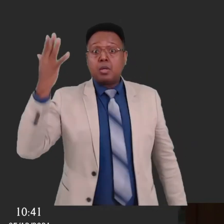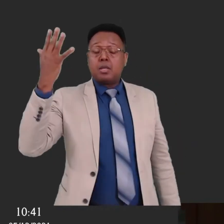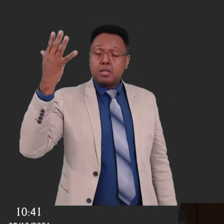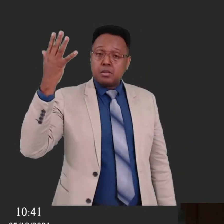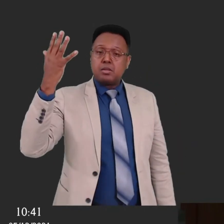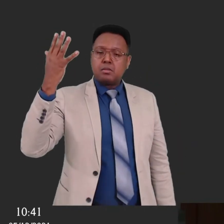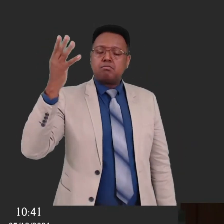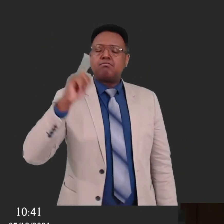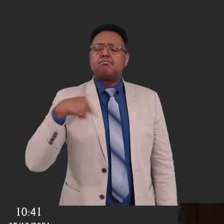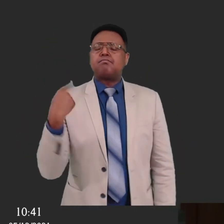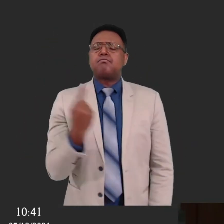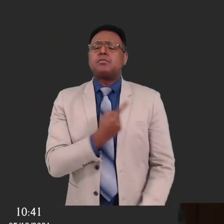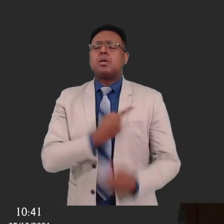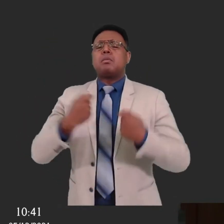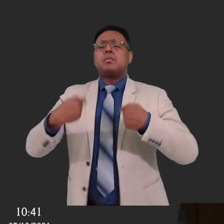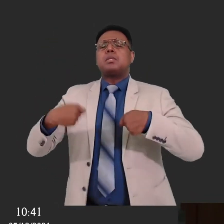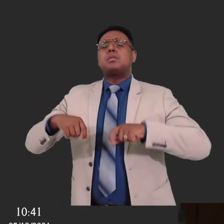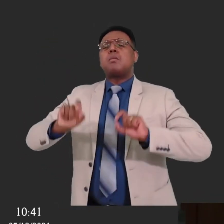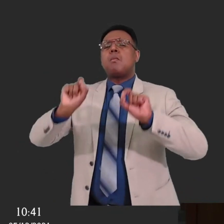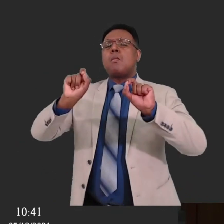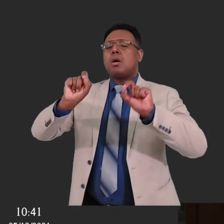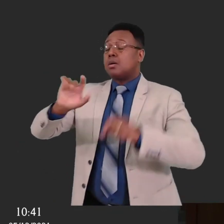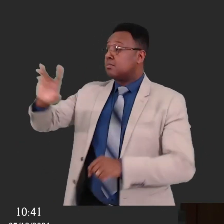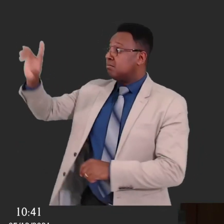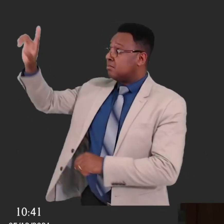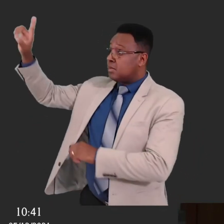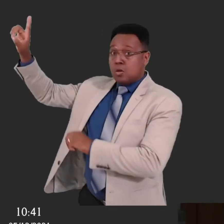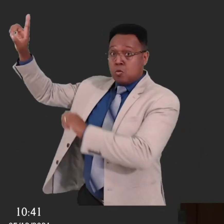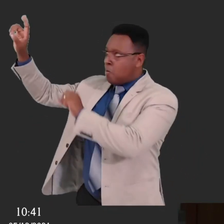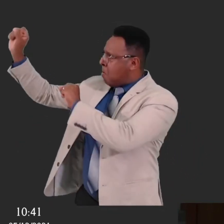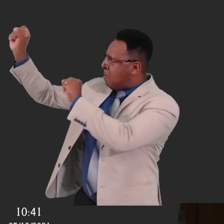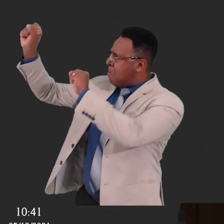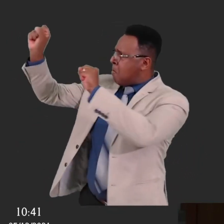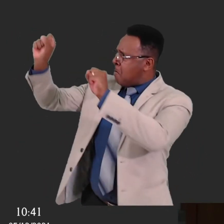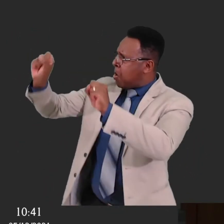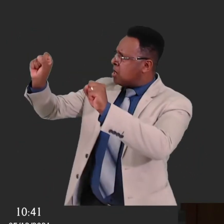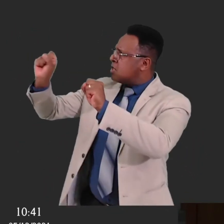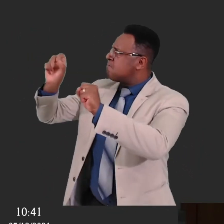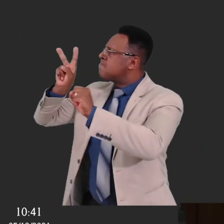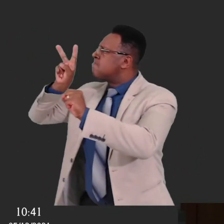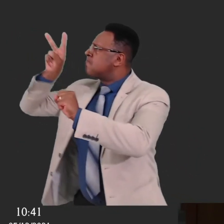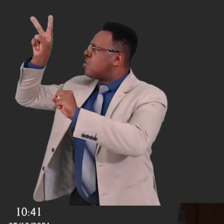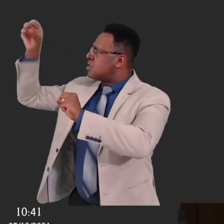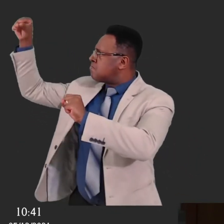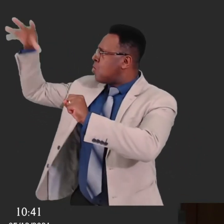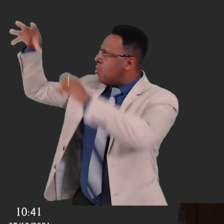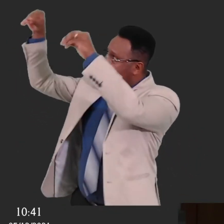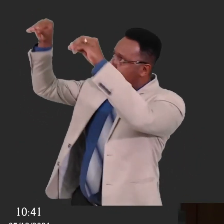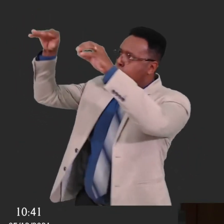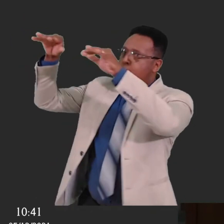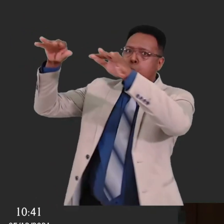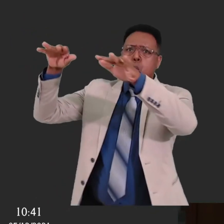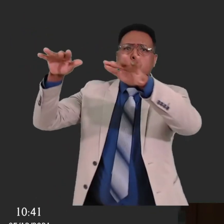necessários poder, força de Deus e luz para que nós tenhamos condições de